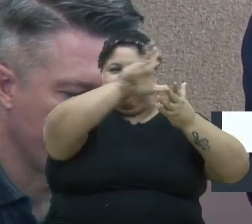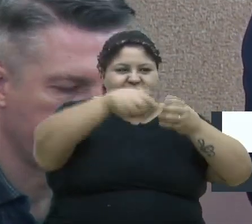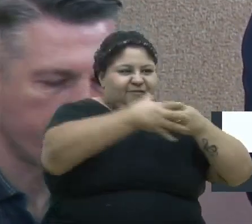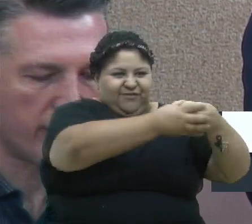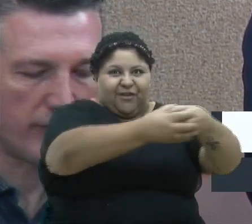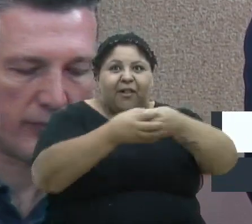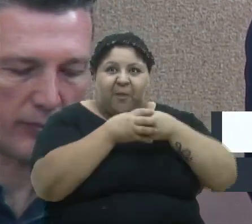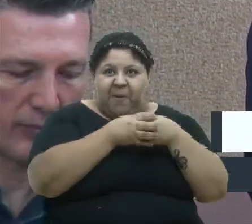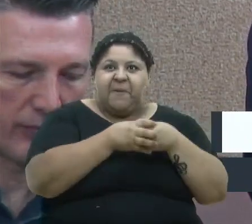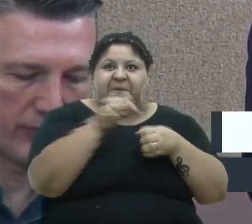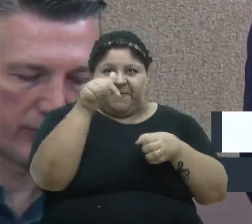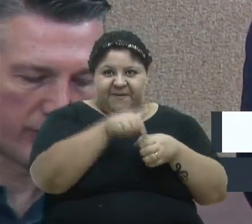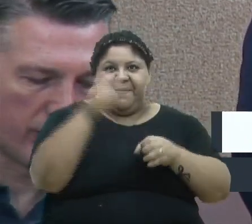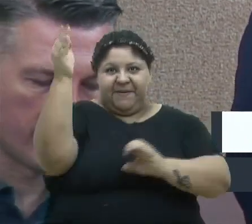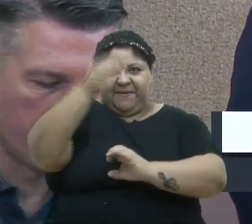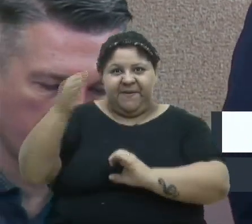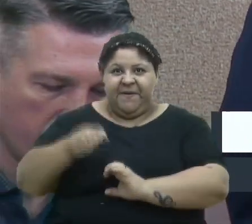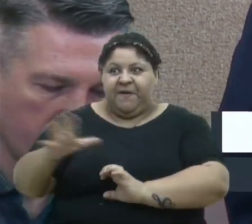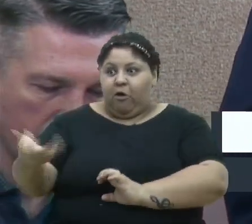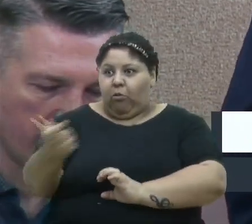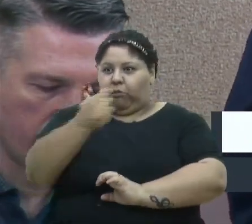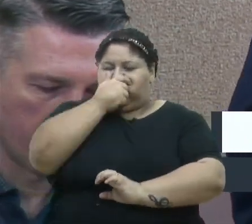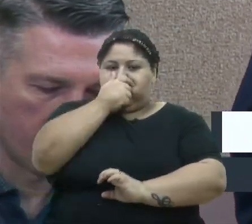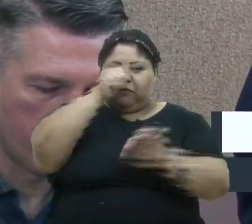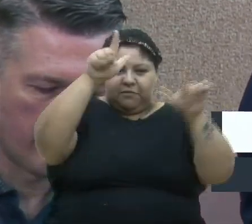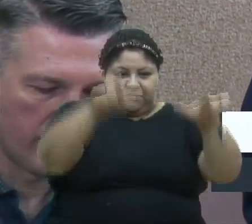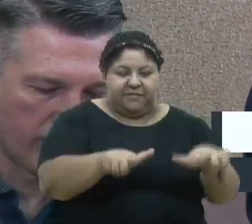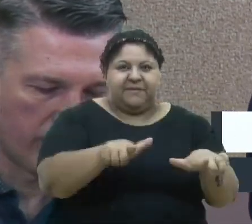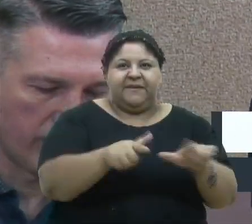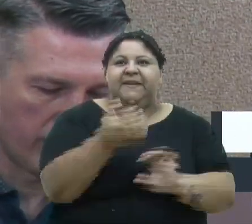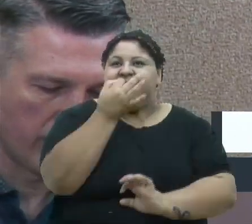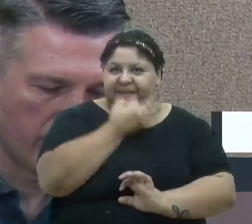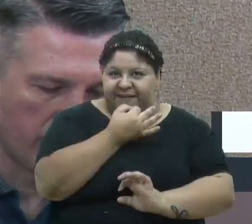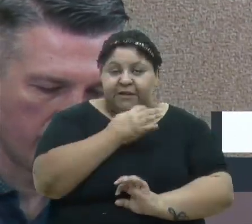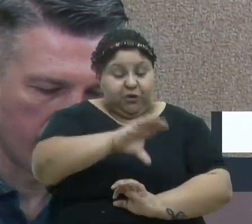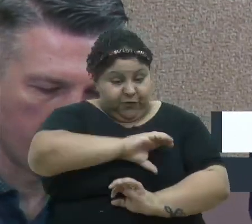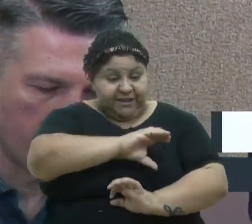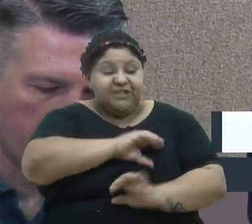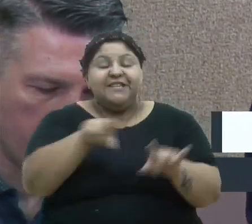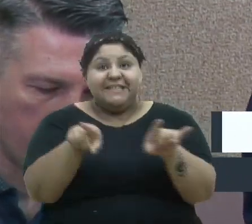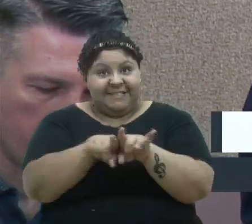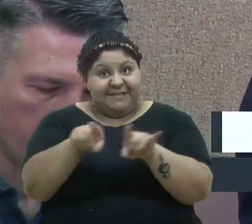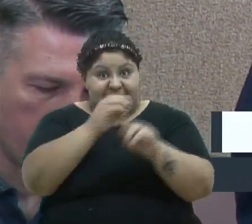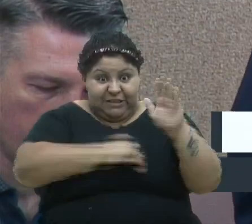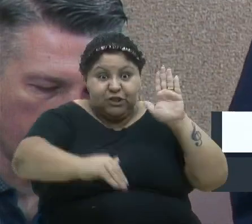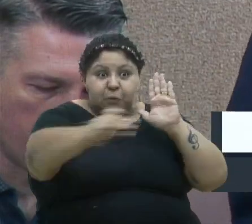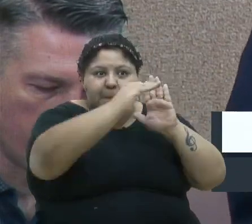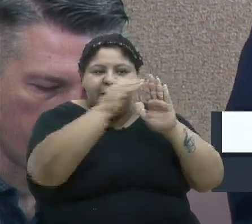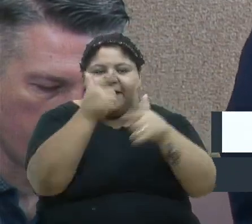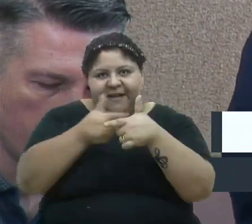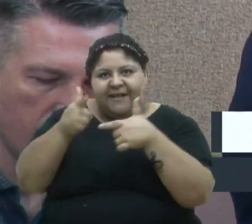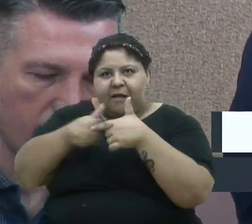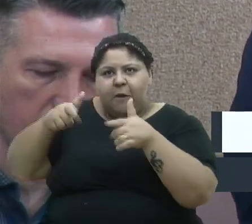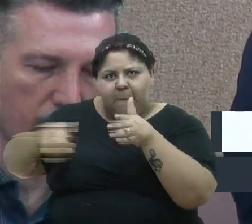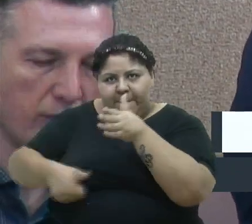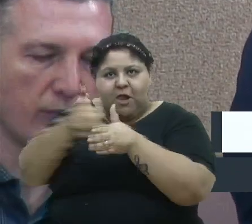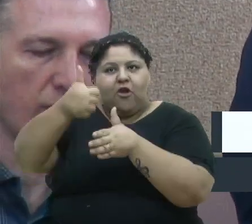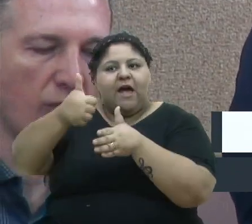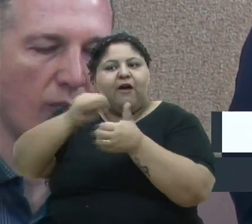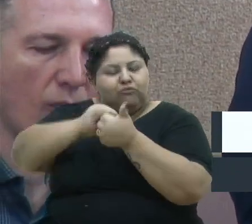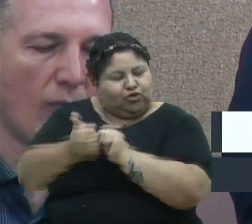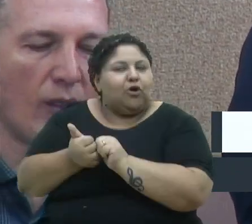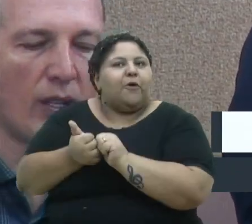clubes aí que vão lotar o estádio, e o Caxias também, né, que subiu de divisão, vai qualificar os jogos.